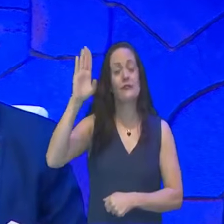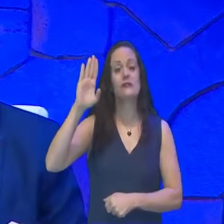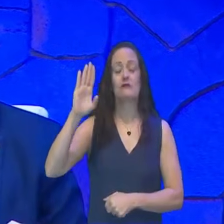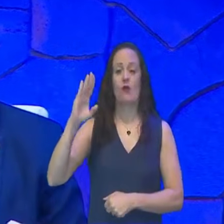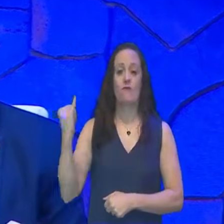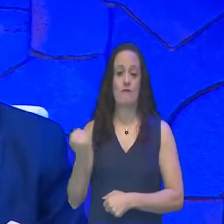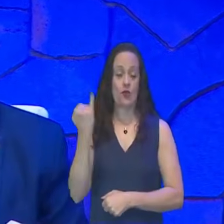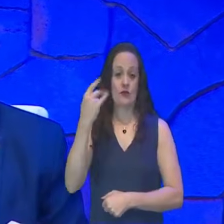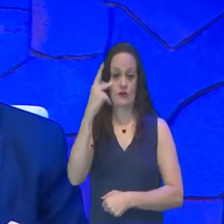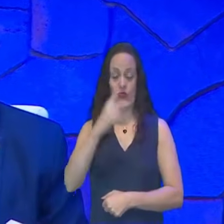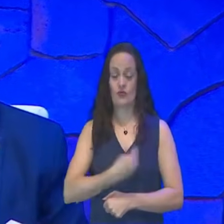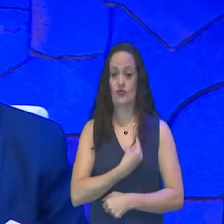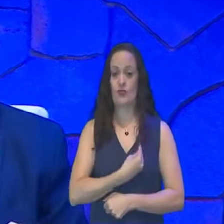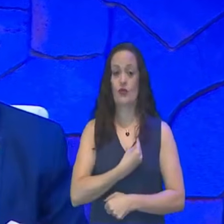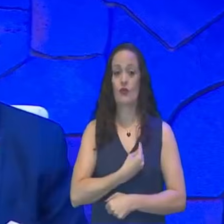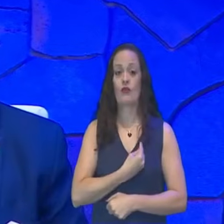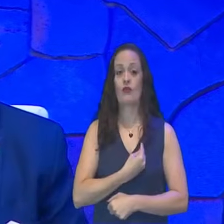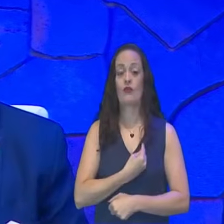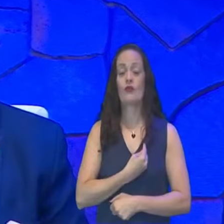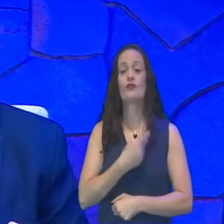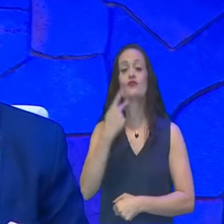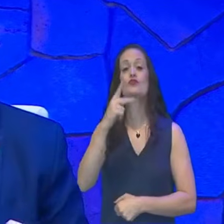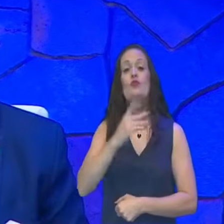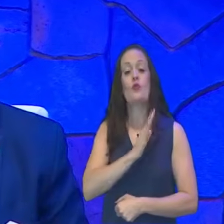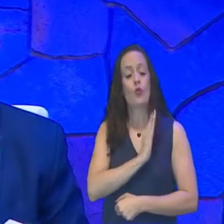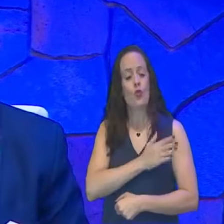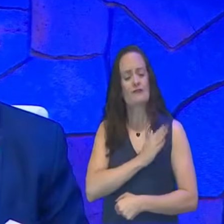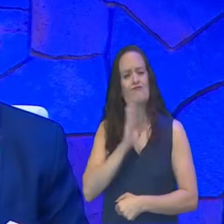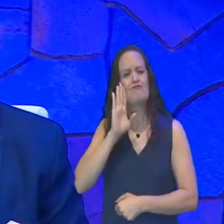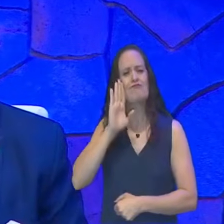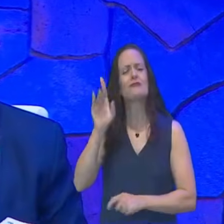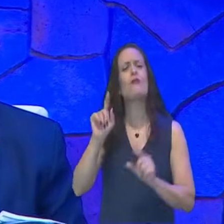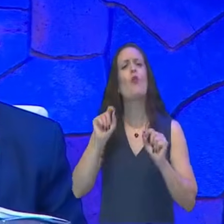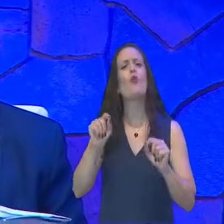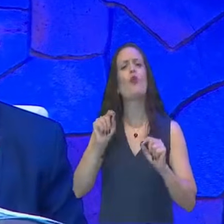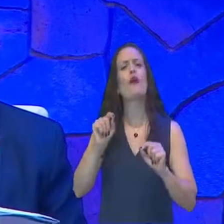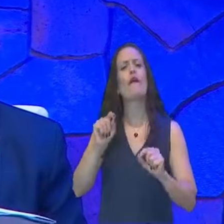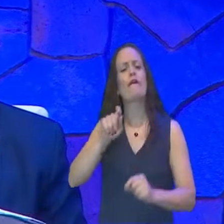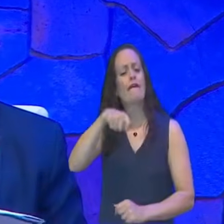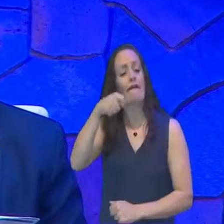O que ocupa os nossos corações?